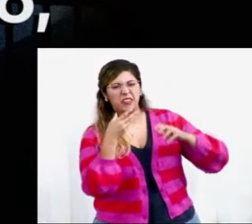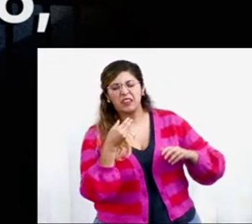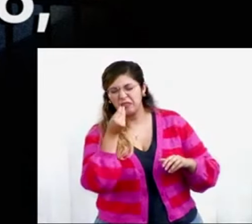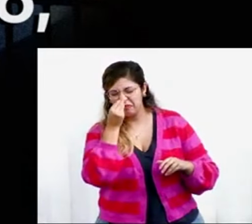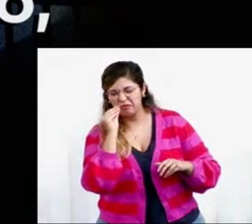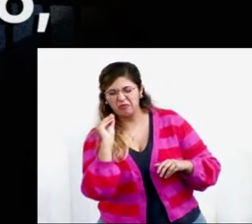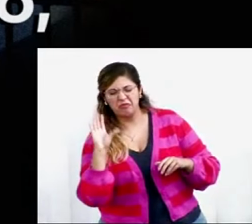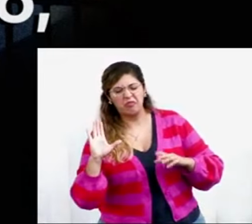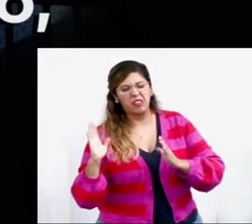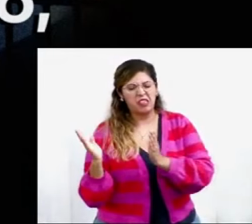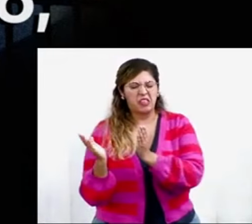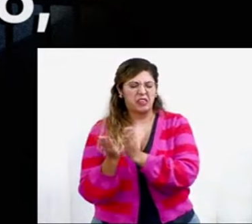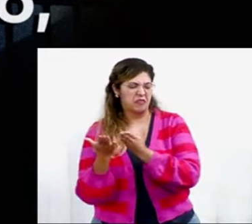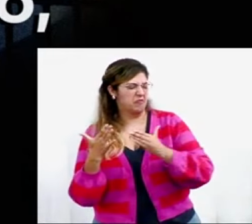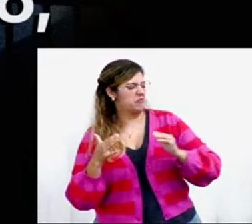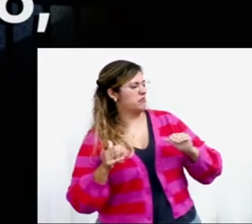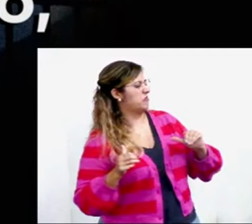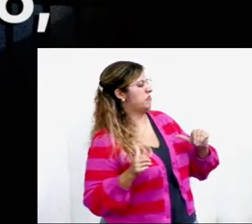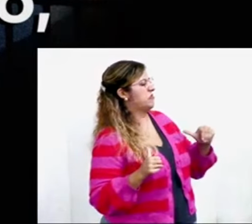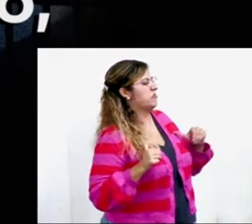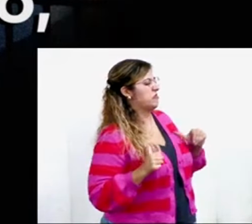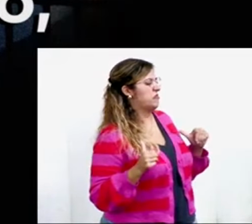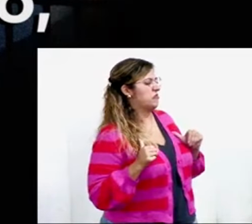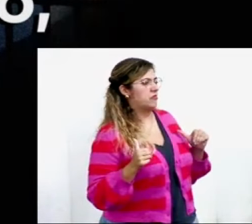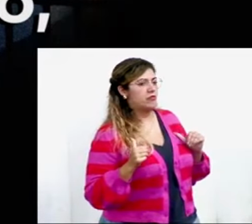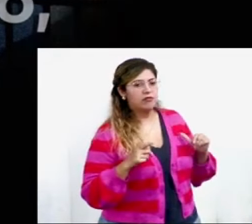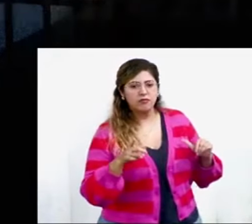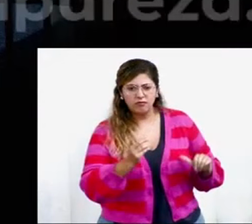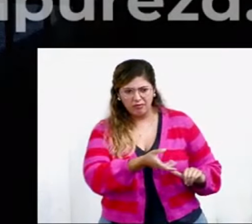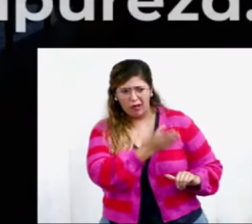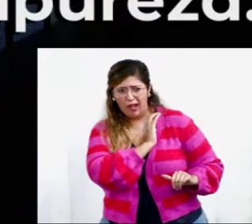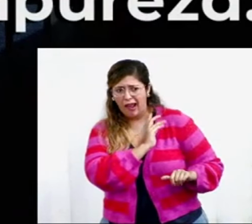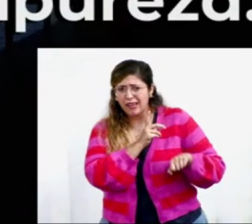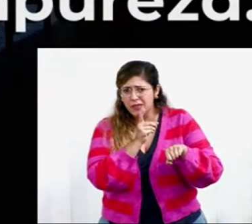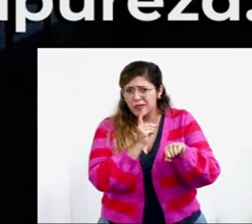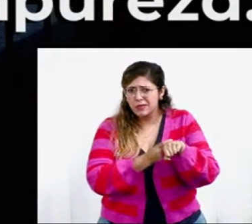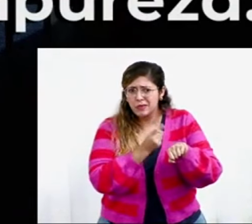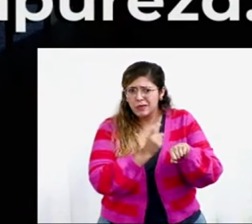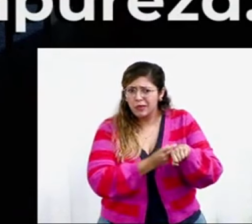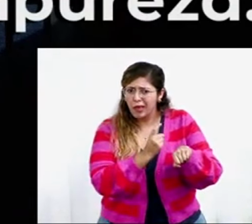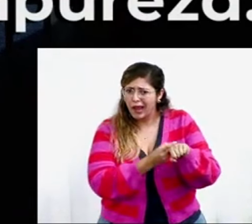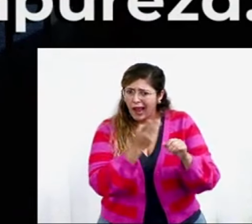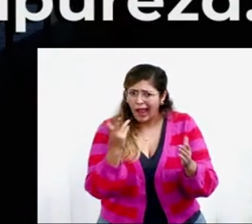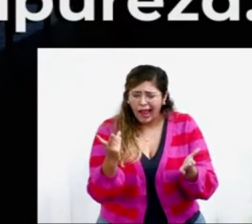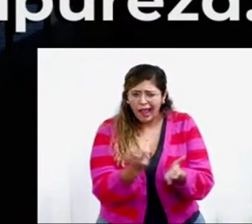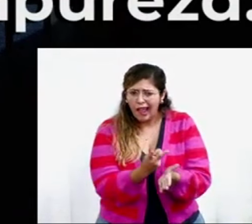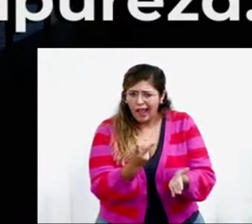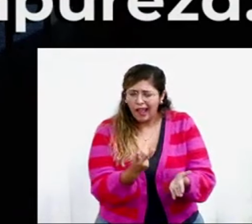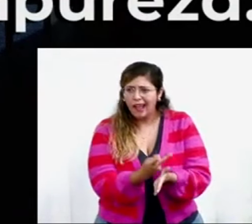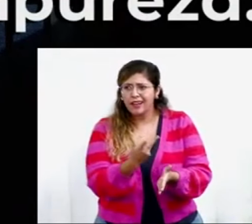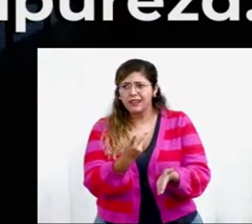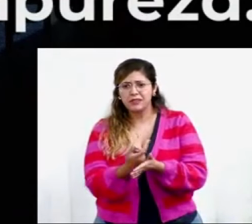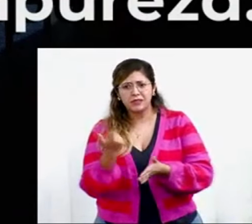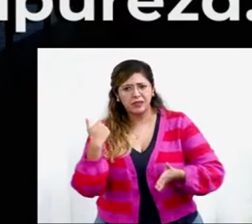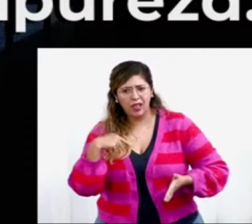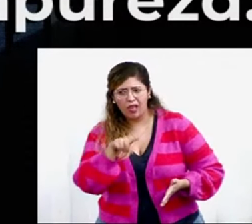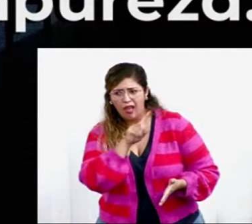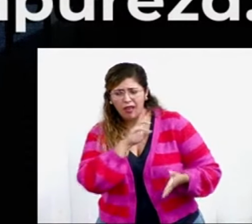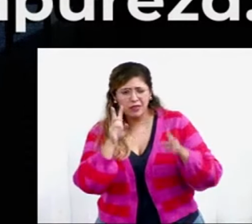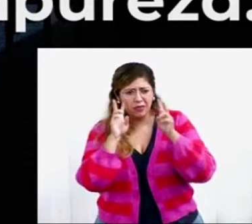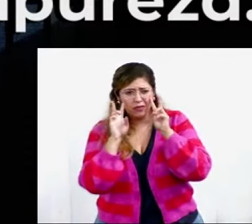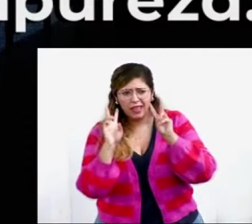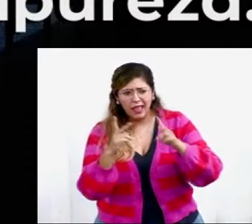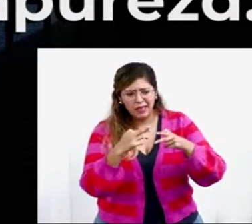por causa da ignorância em que vive, pela dureza do seu coração, os quais, tendo se tornado insensíveis,